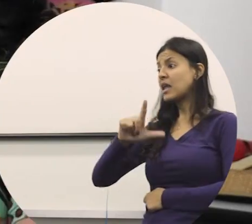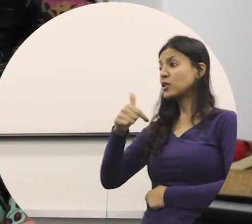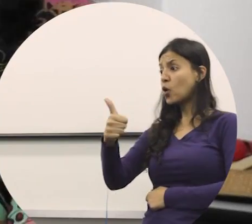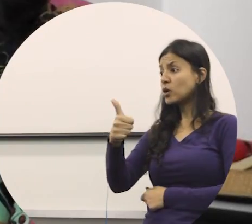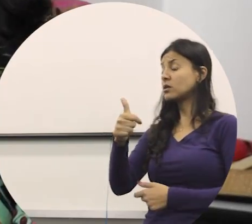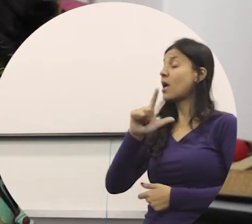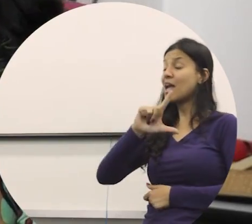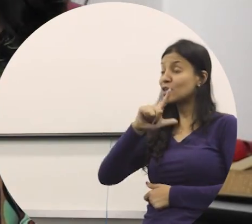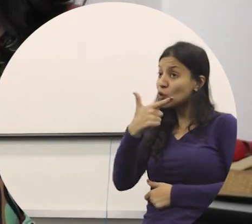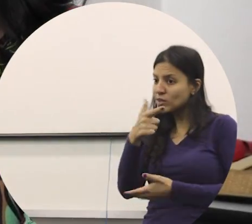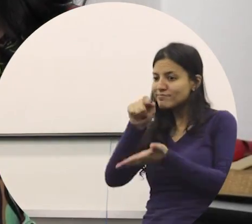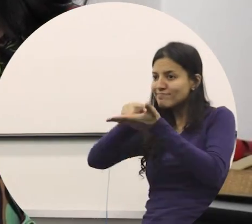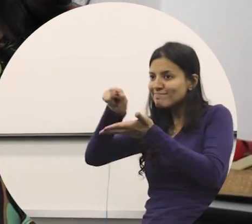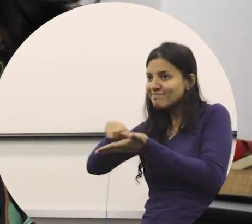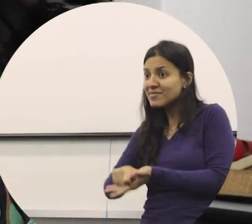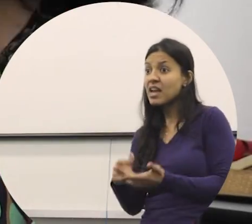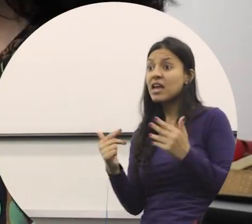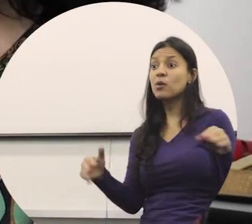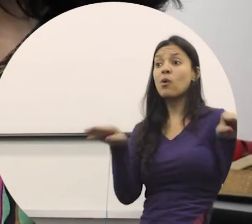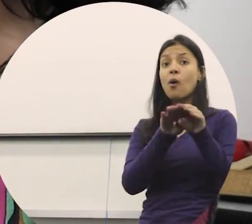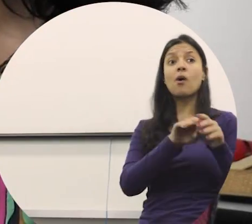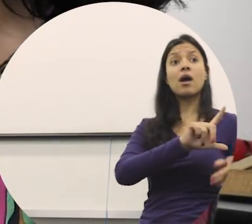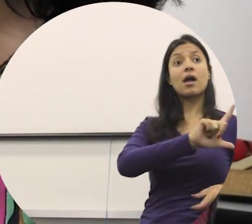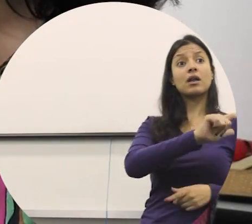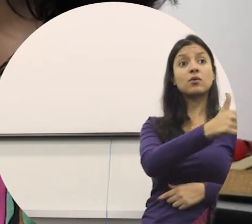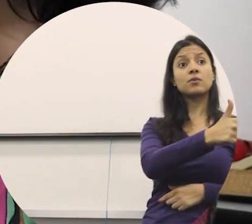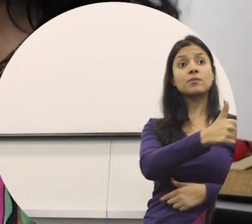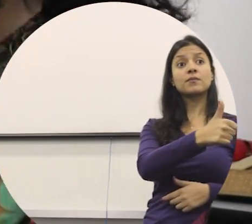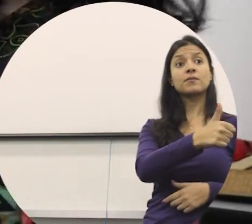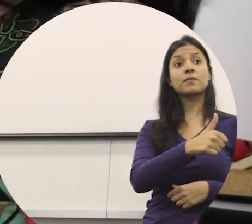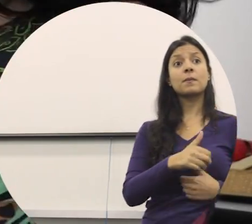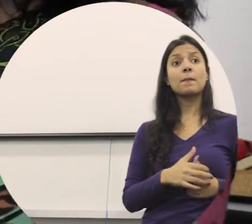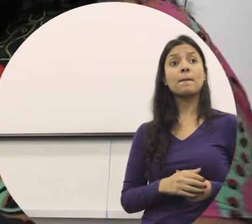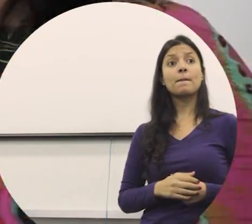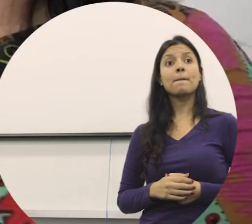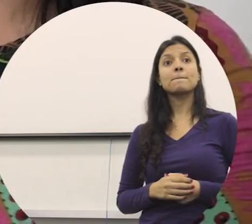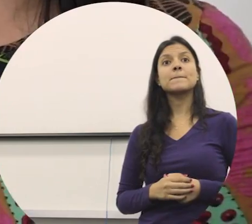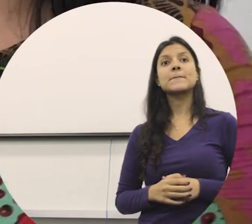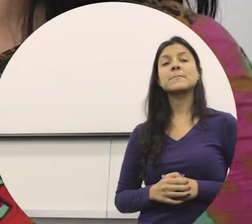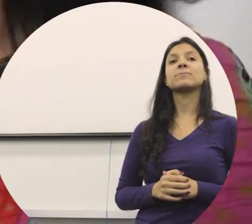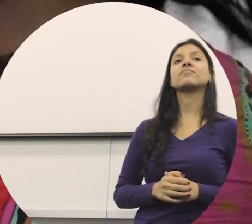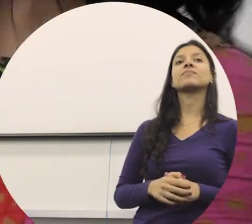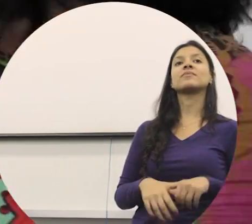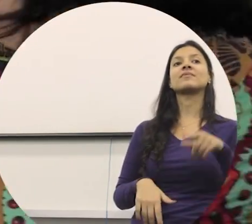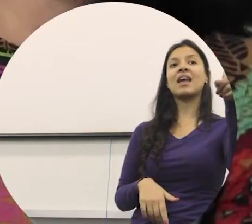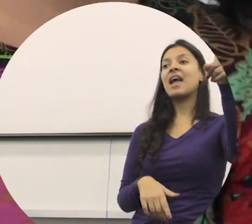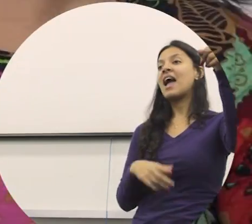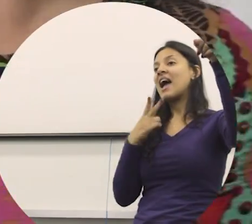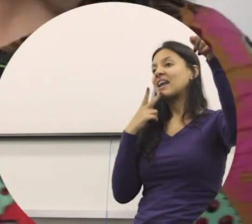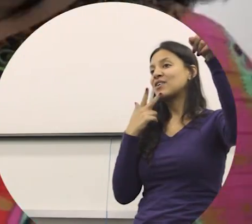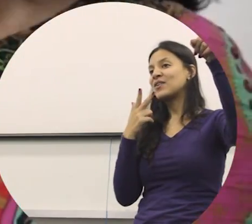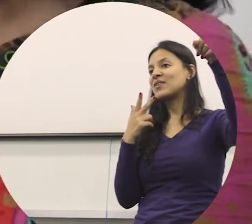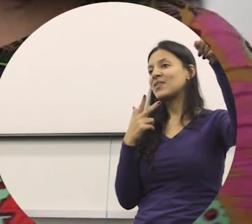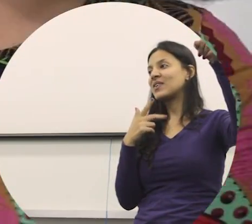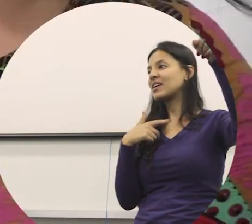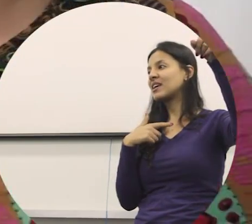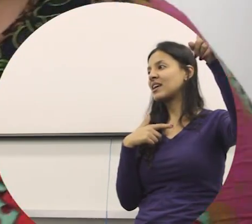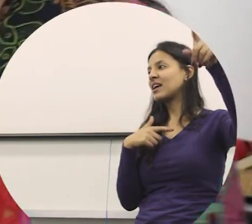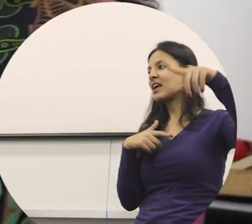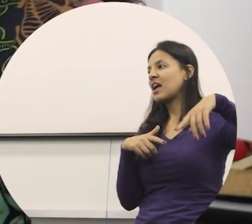uma criança tem em L1. Eu só não entendi a parte da crítica pra mim, porque eu não falei nada. Ah, tá, não, calma. É porque... Eu vou chegar pra essa